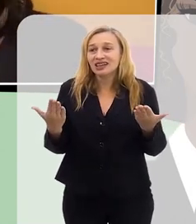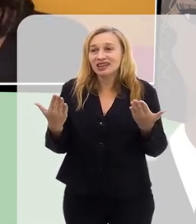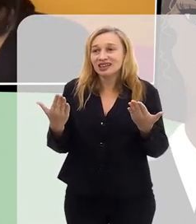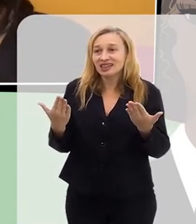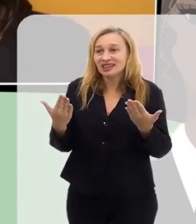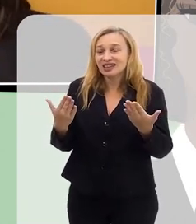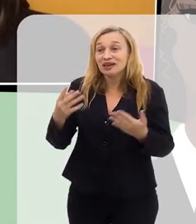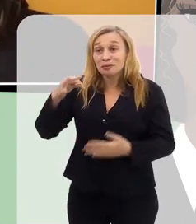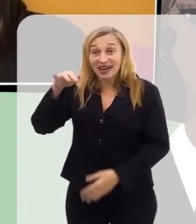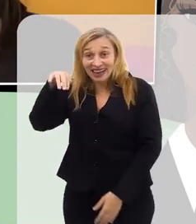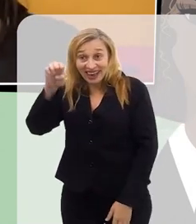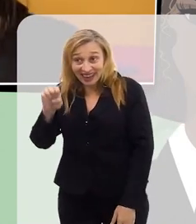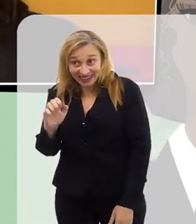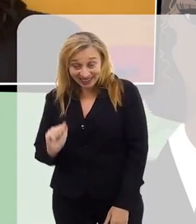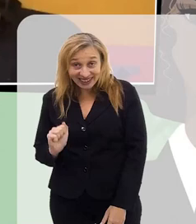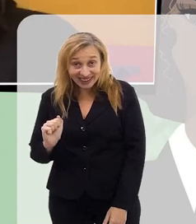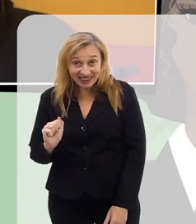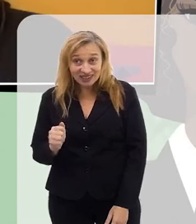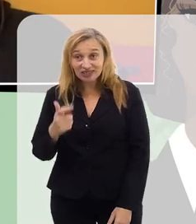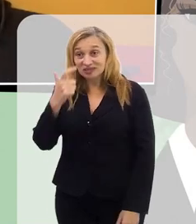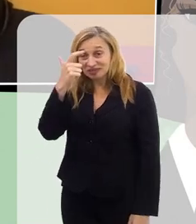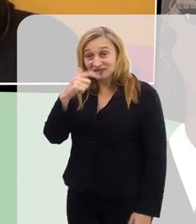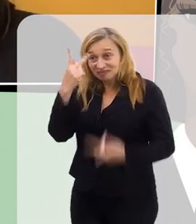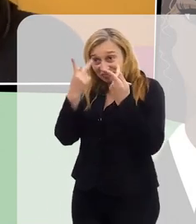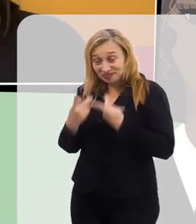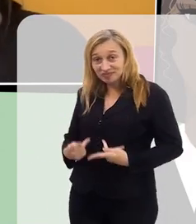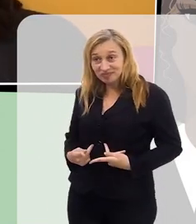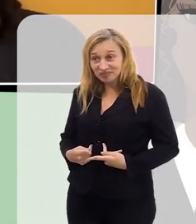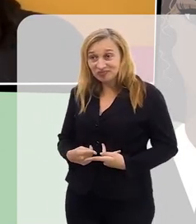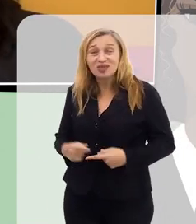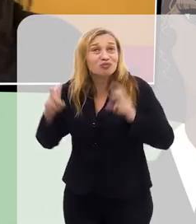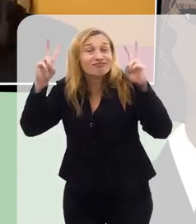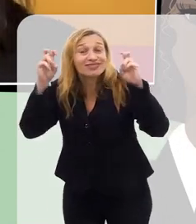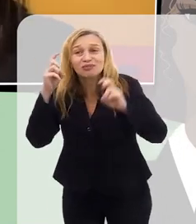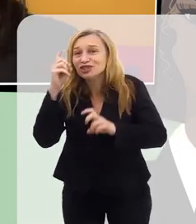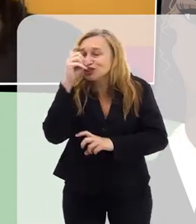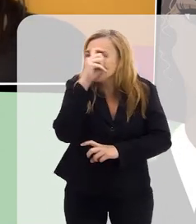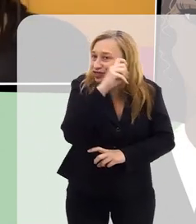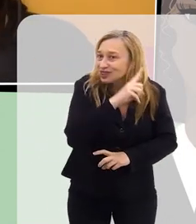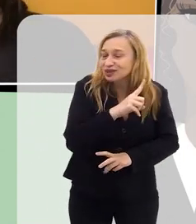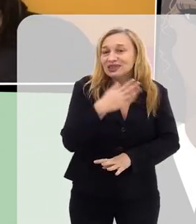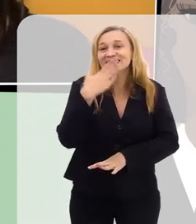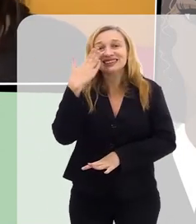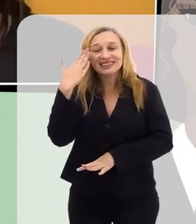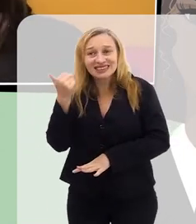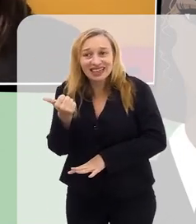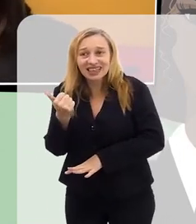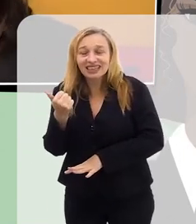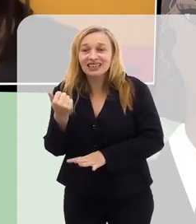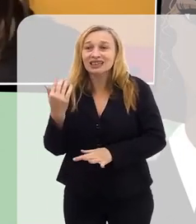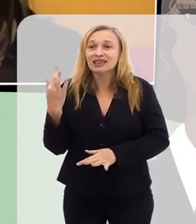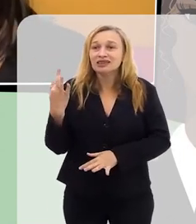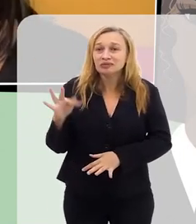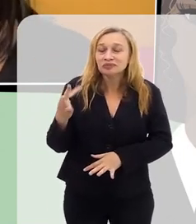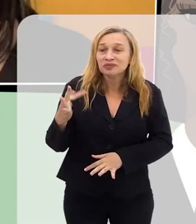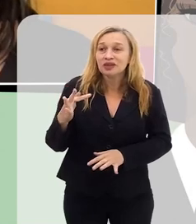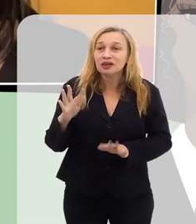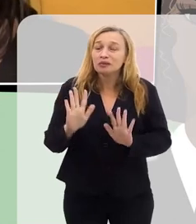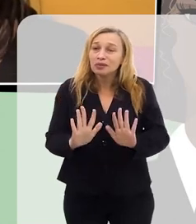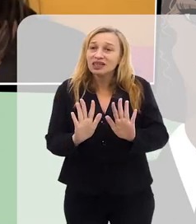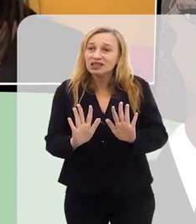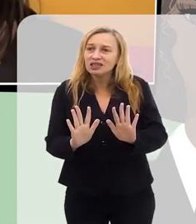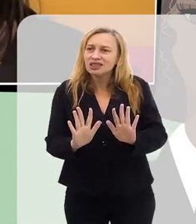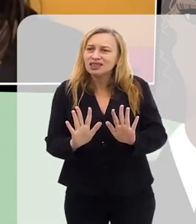apresentadora, a Marieta sendo pessoa. Um tema tão difícil, sei que é muito